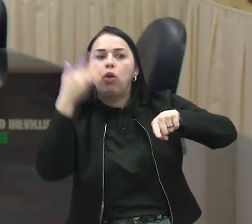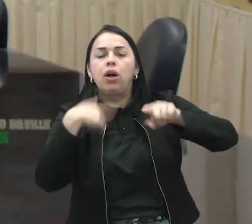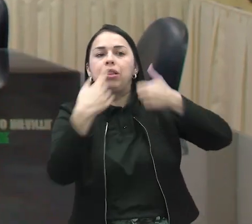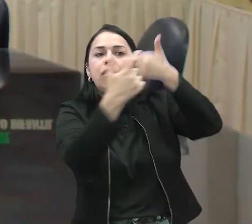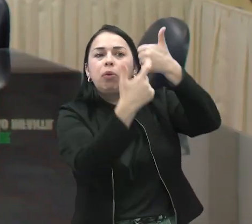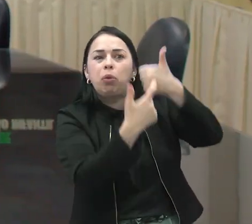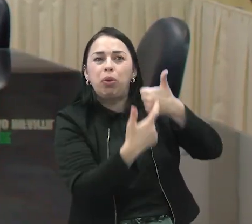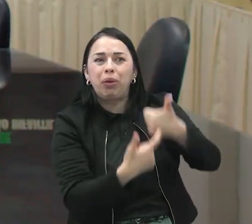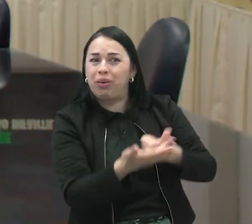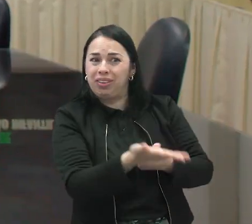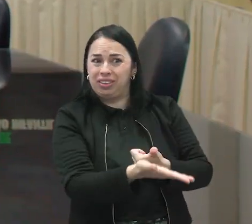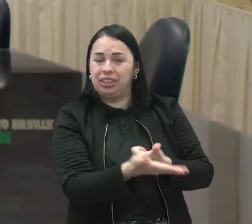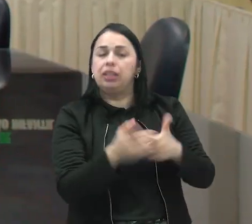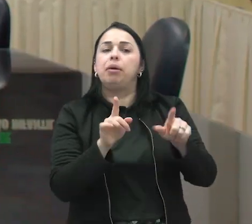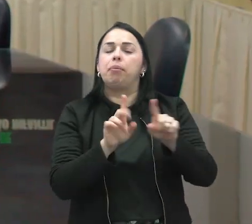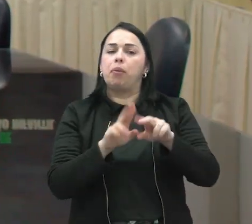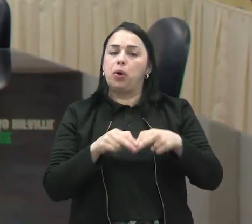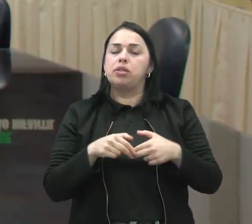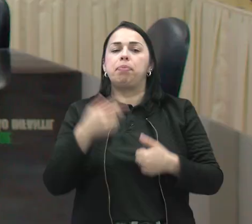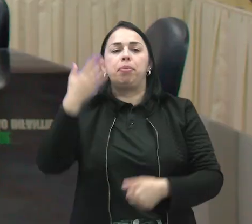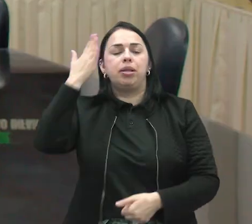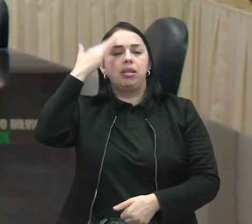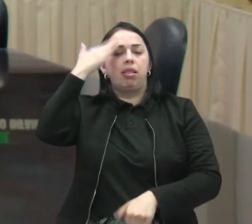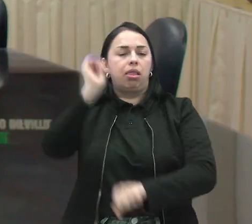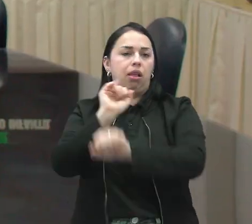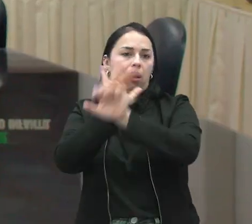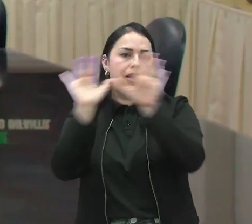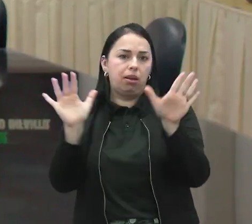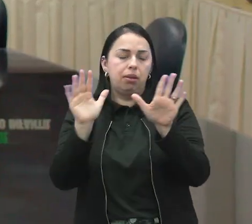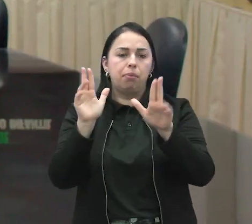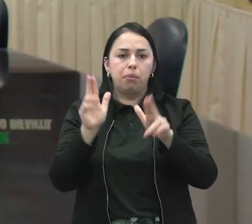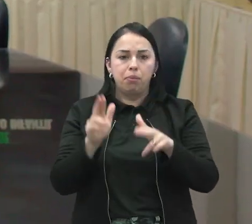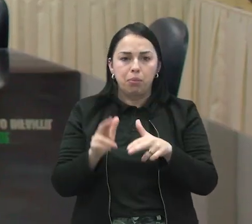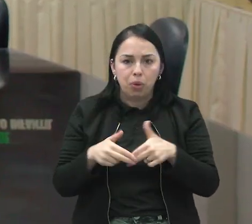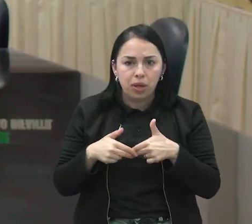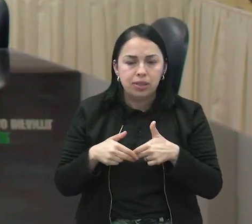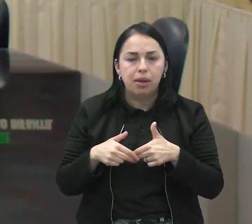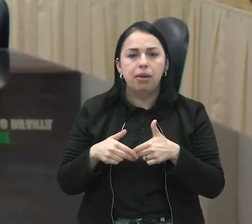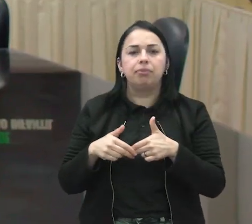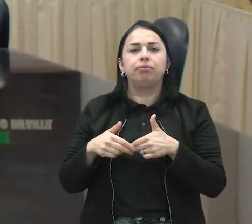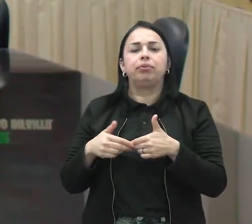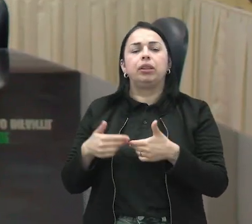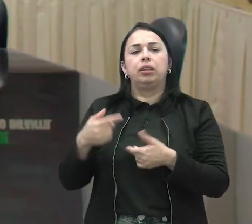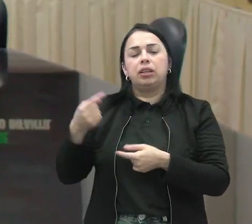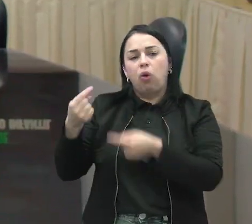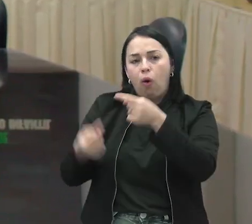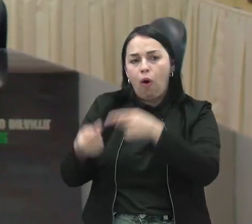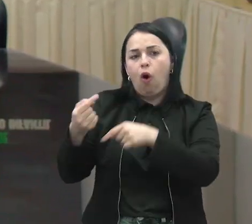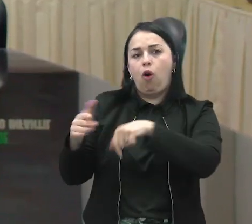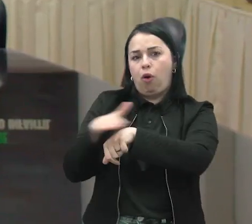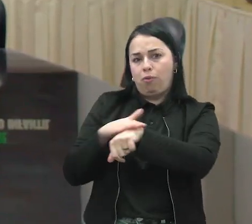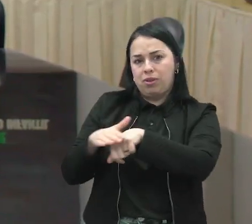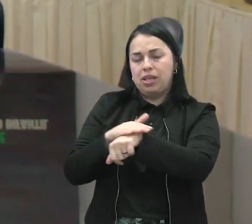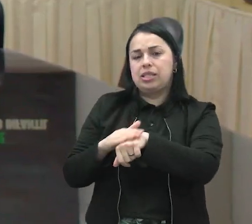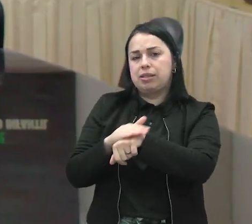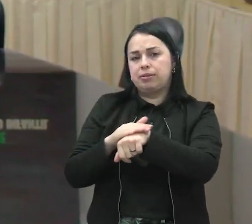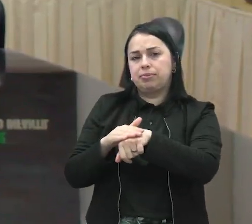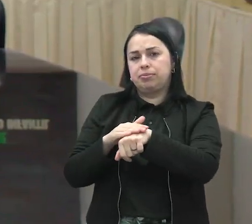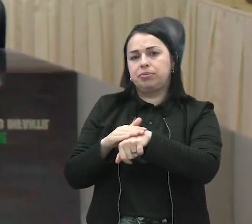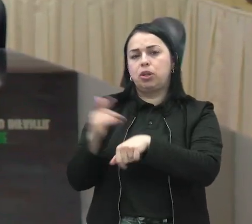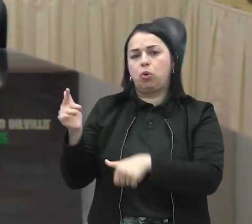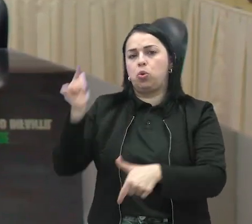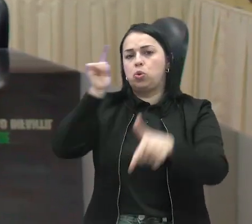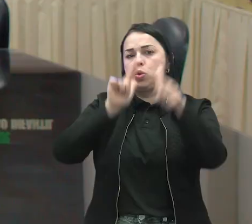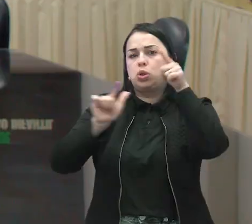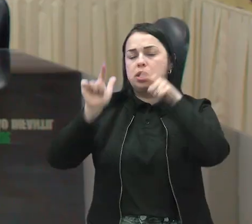tecnologias que nós precisamos também entender um pouco mais. Então, por isso, quanto mais abrir o debate, a discussão,